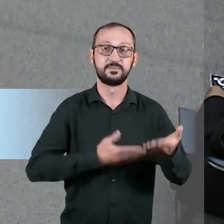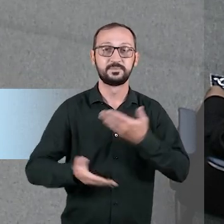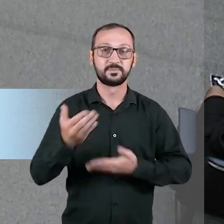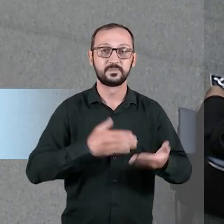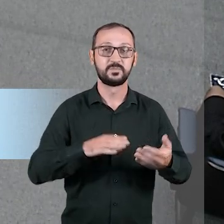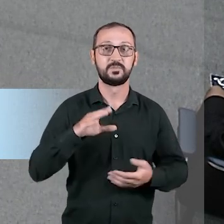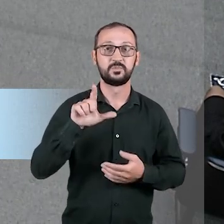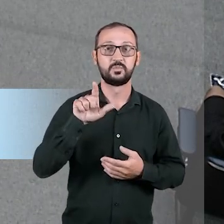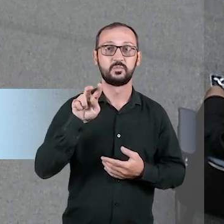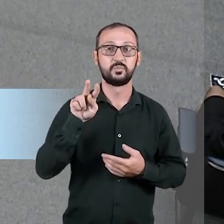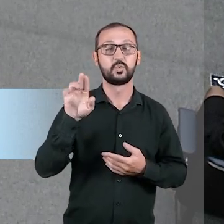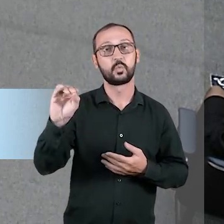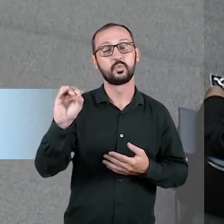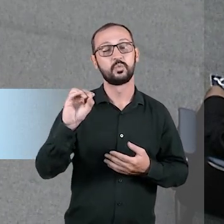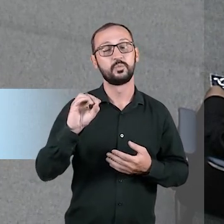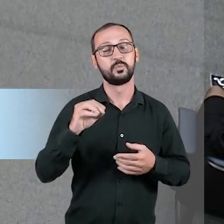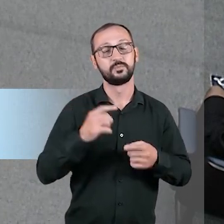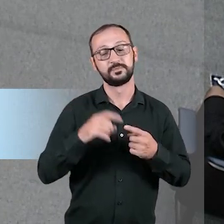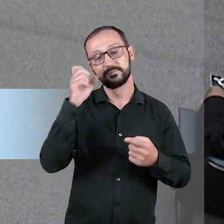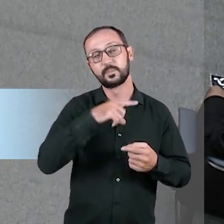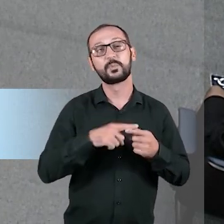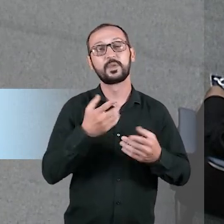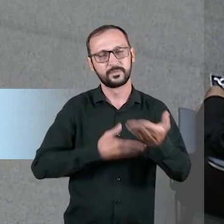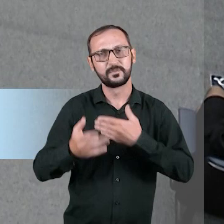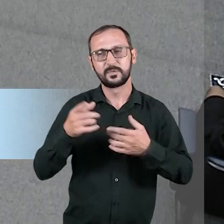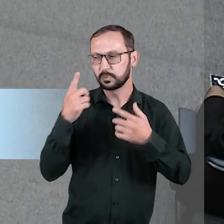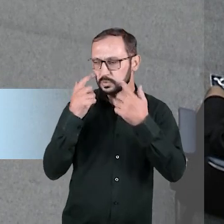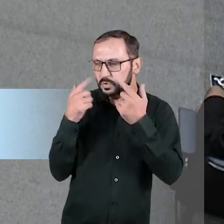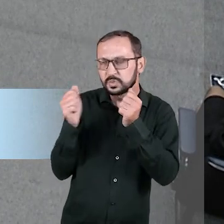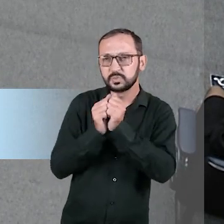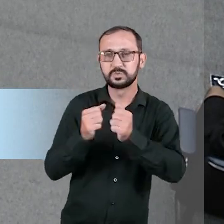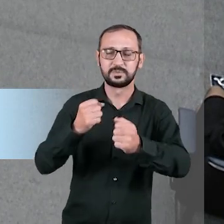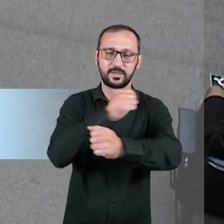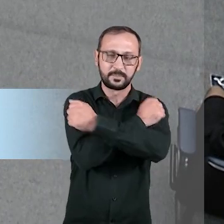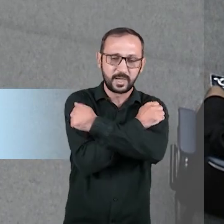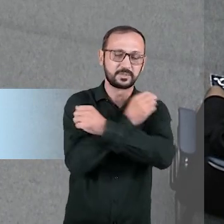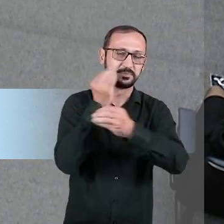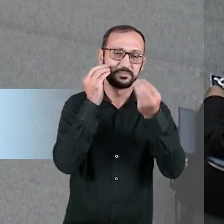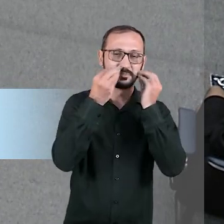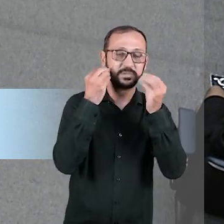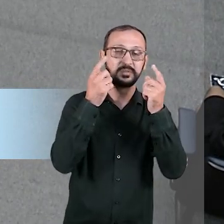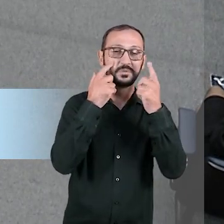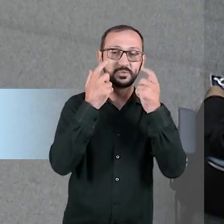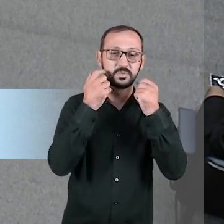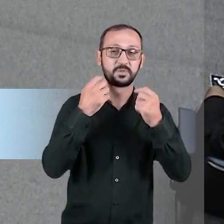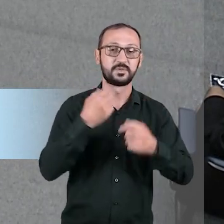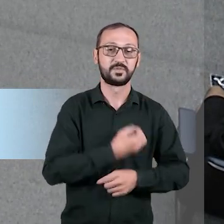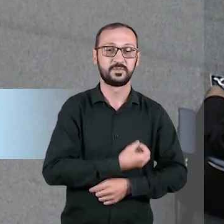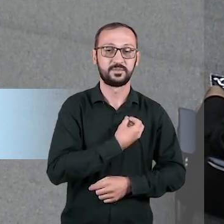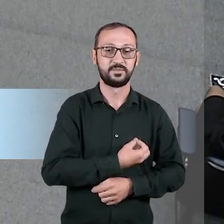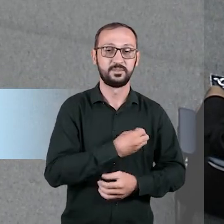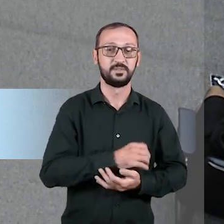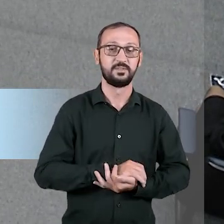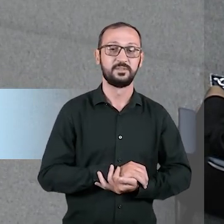de compartilhar o luto. Por que não compartilhar o luto? Vamos chorar junto, abraça, beija, chora,